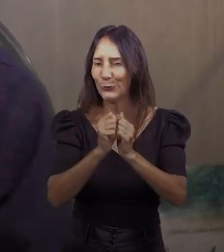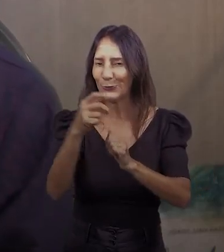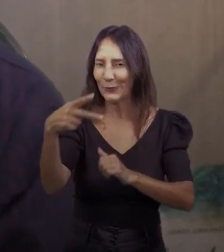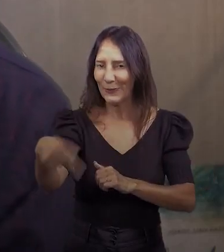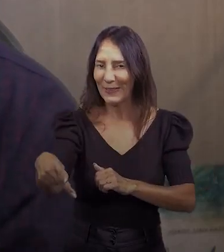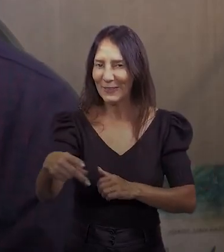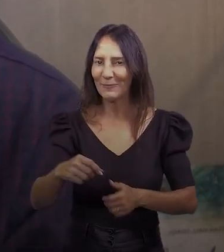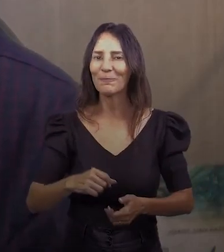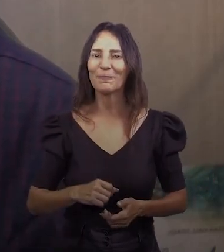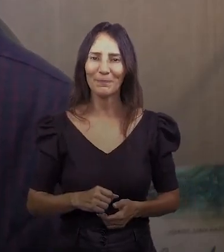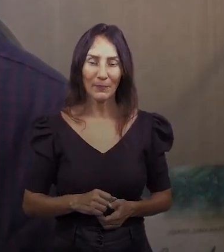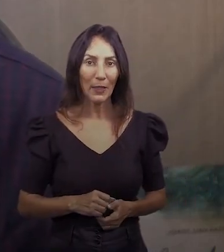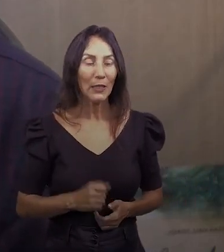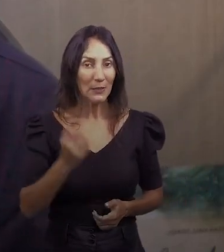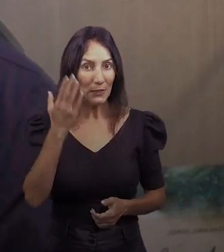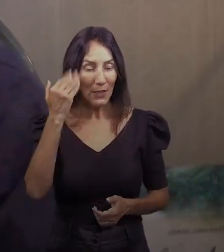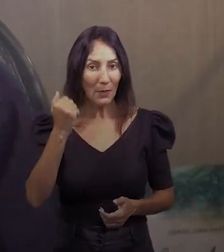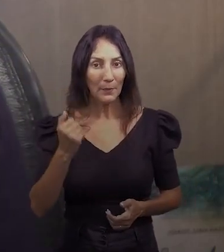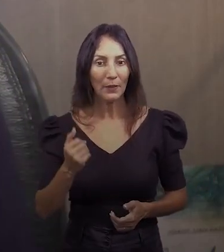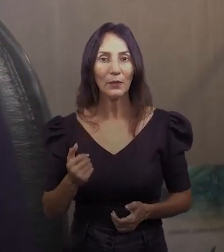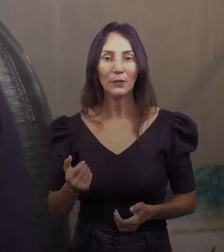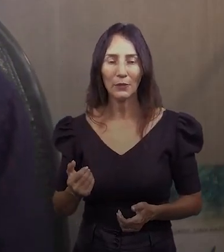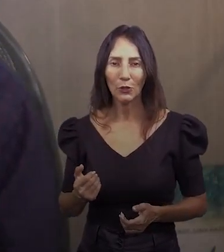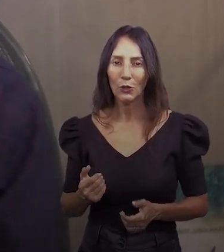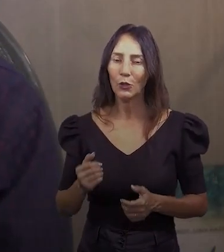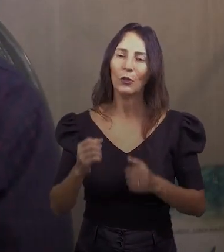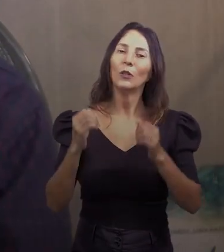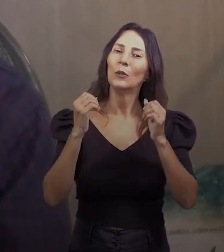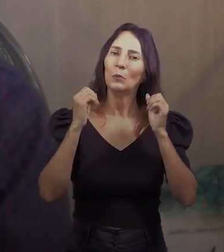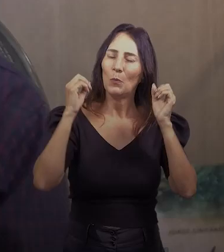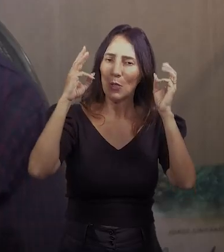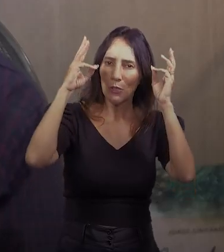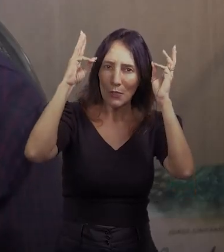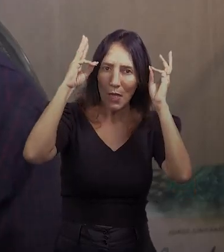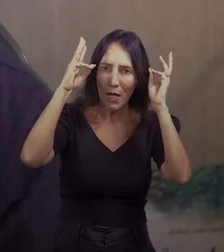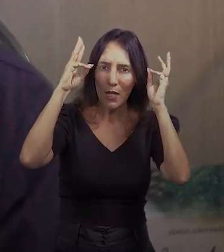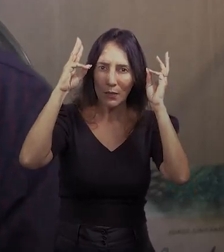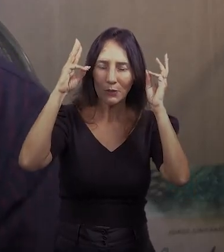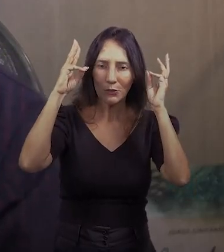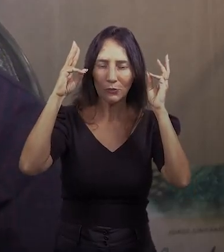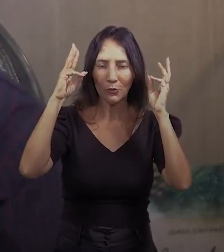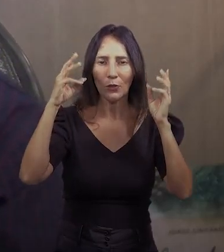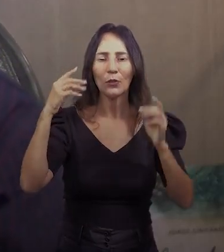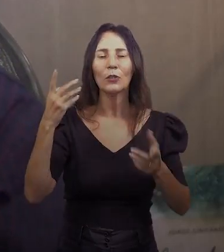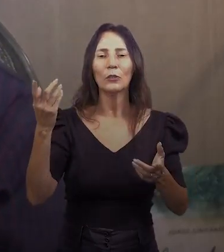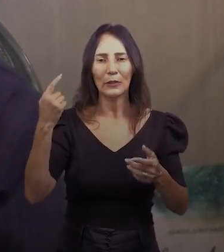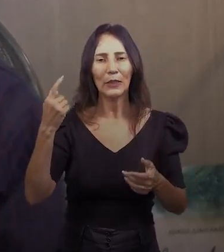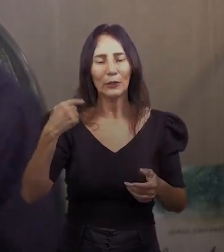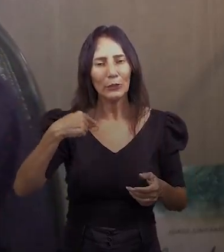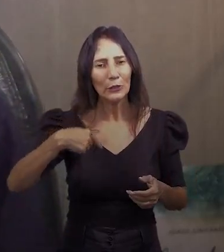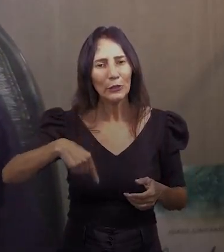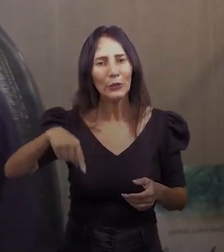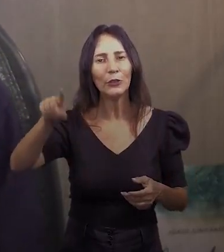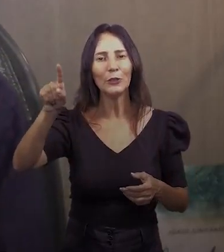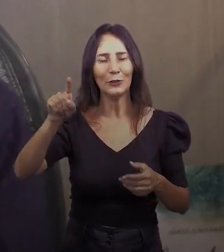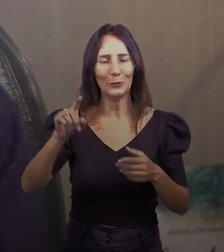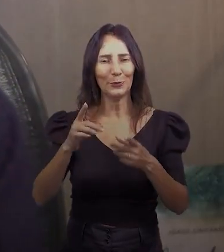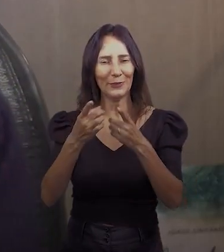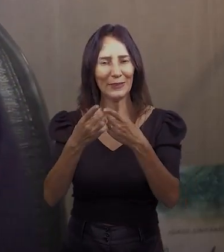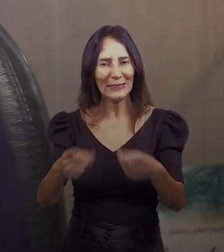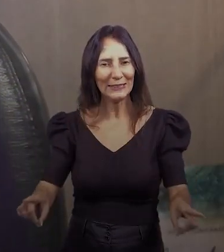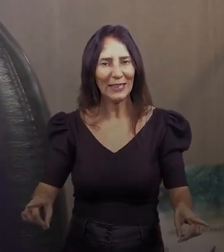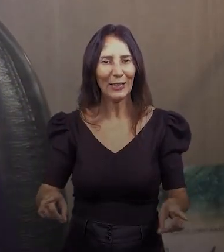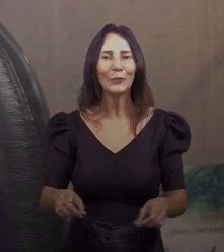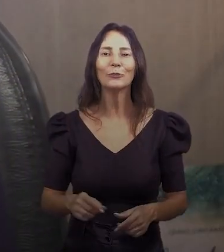bíblica. Quando Moisés ia sair com o povo do Egito, Deus falou, vou mandar um anjo com você. E o anjo vai.